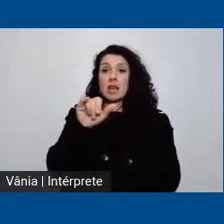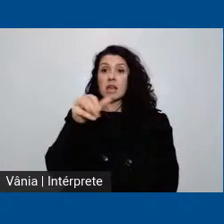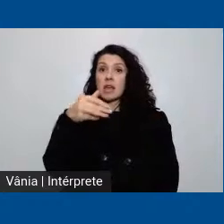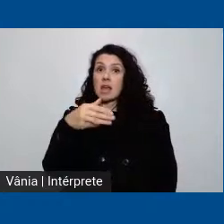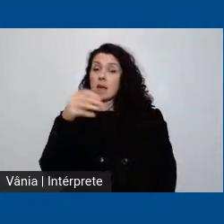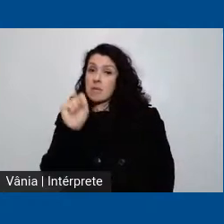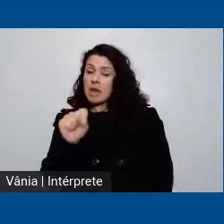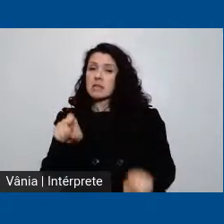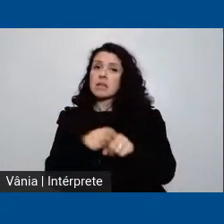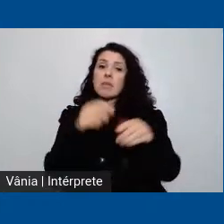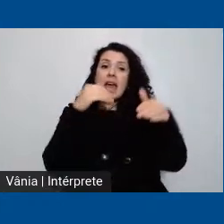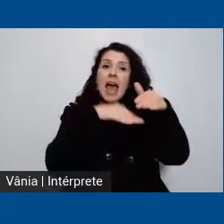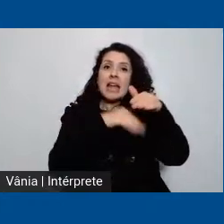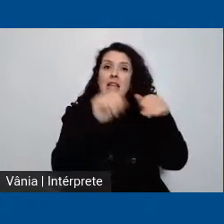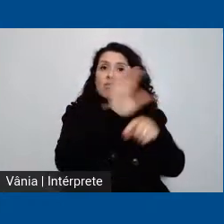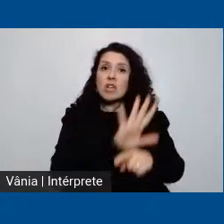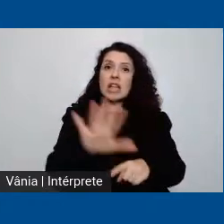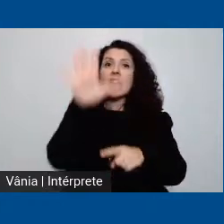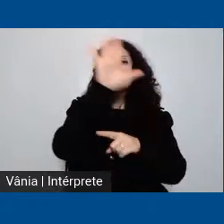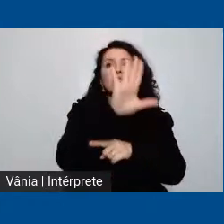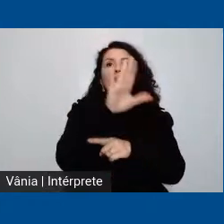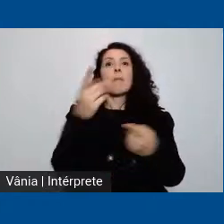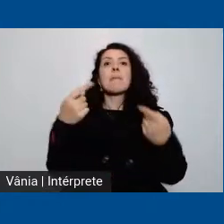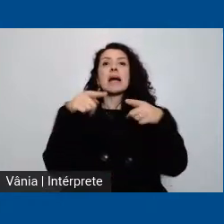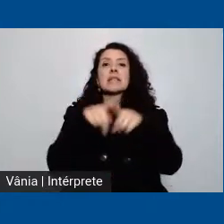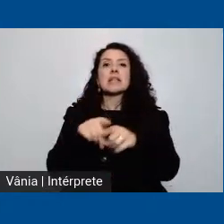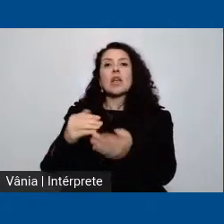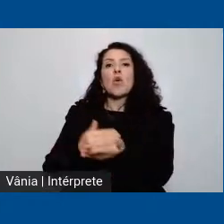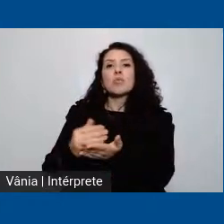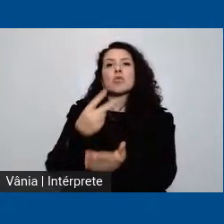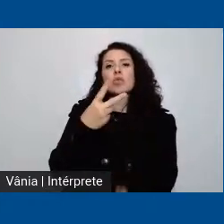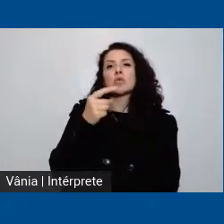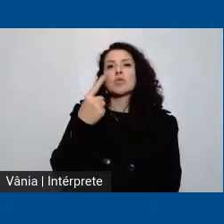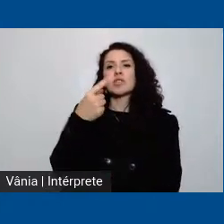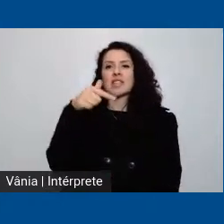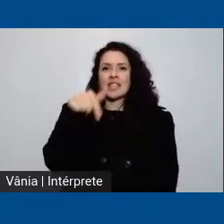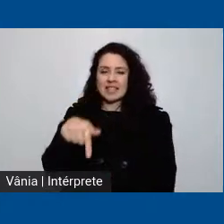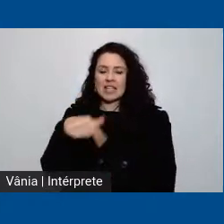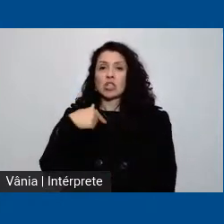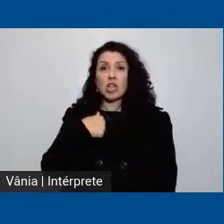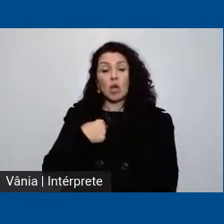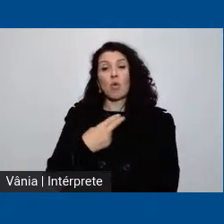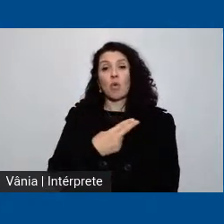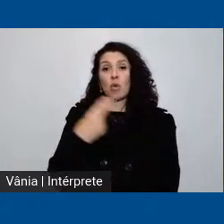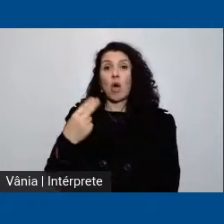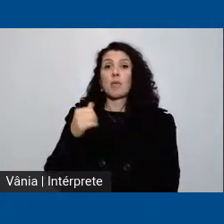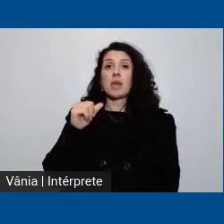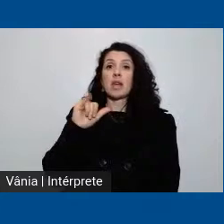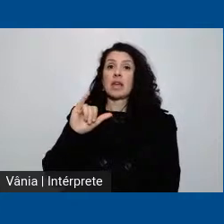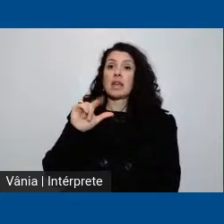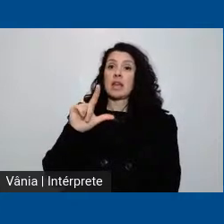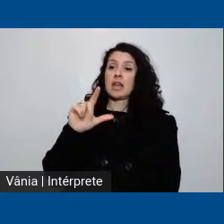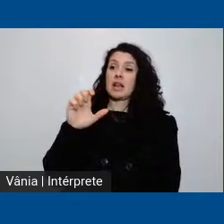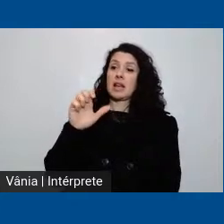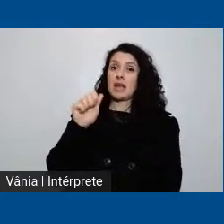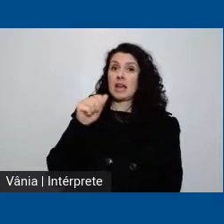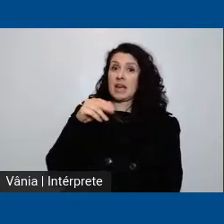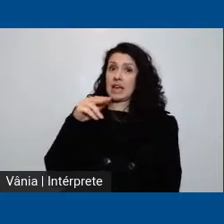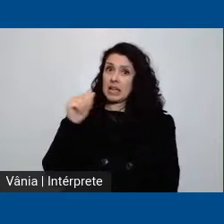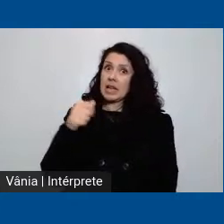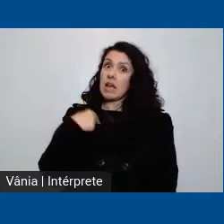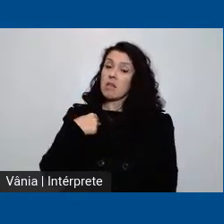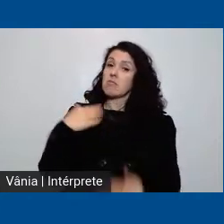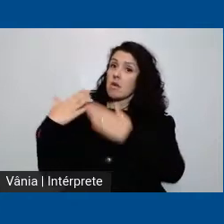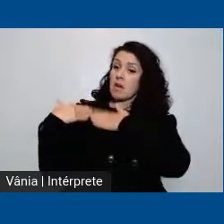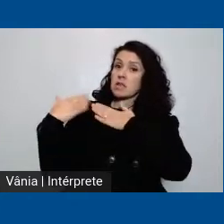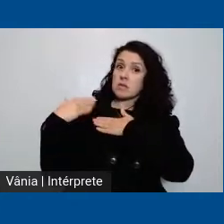Arquivo Nacional em 2017. Eu sou Ileana Pradilha, sou responsável pelo Núcleo de Pesquisa em Fotografia no Instituto Moreira